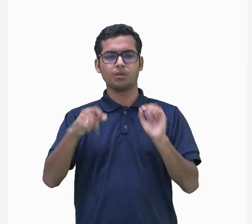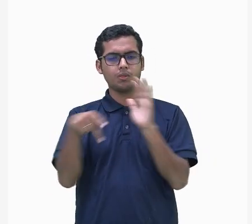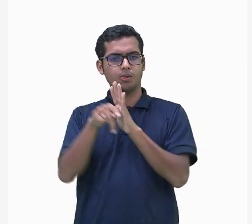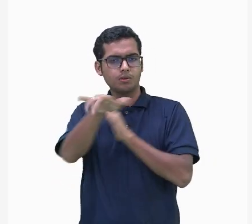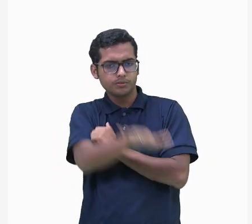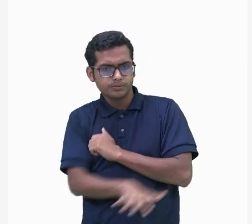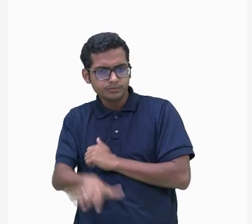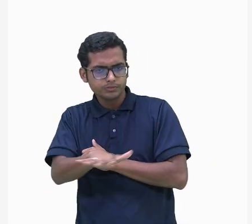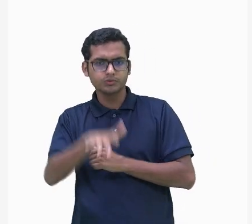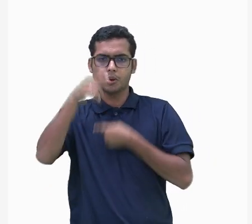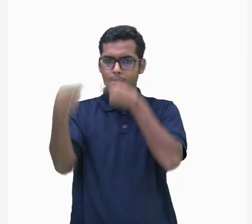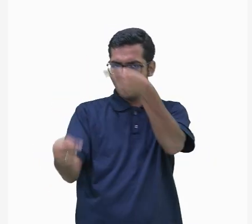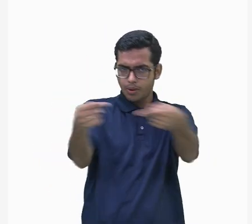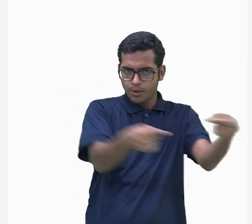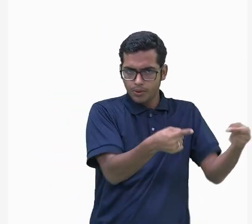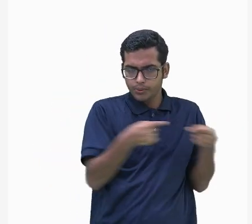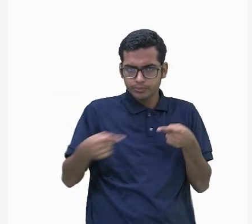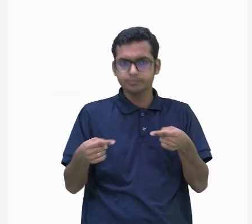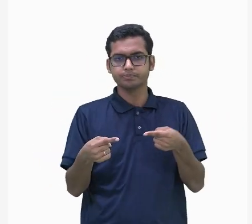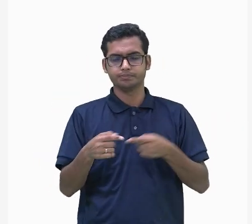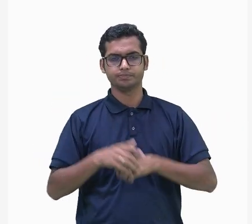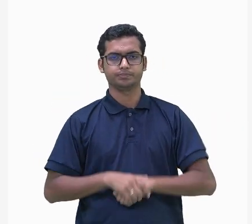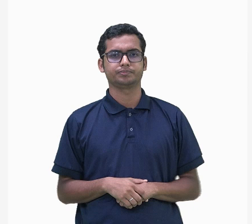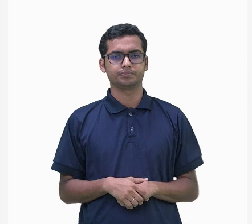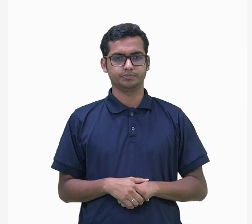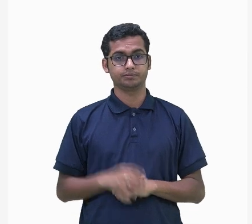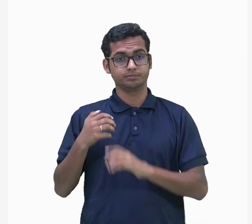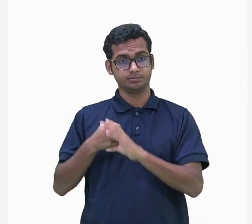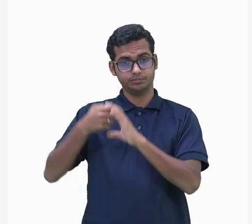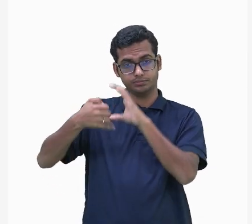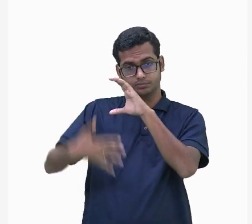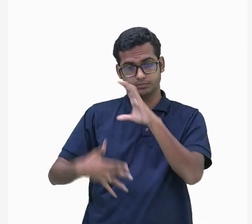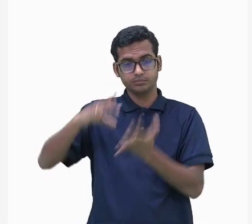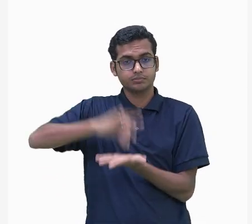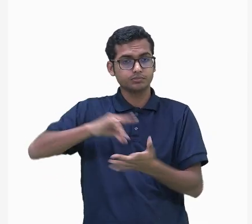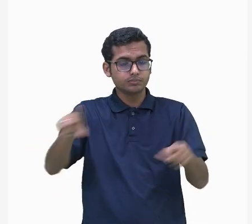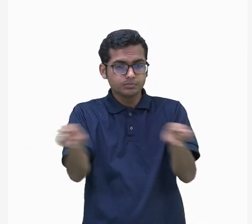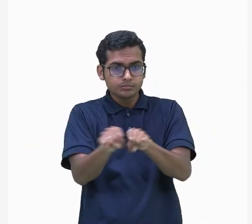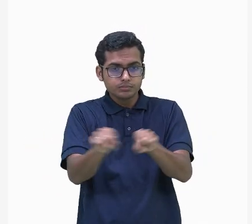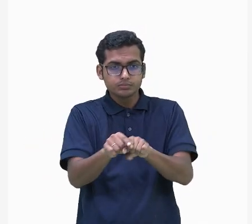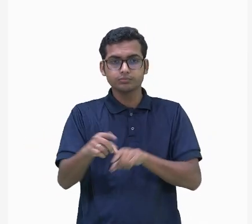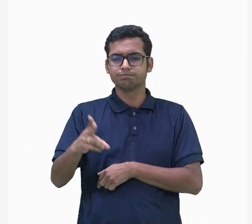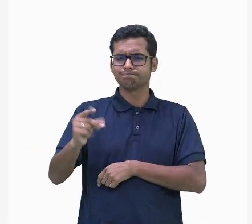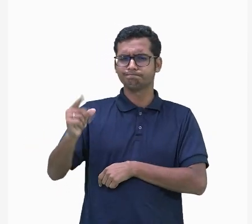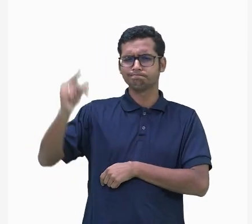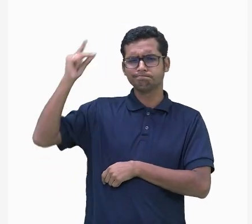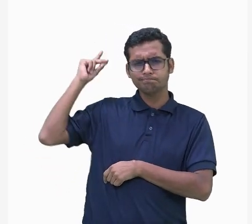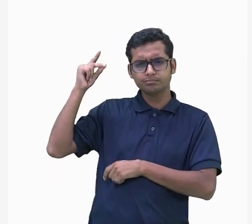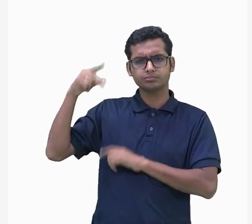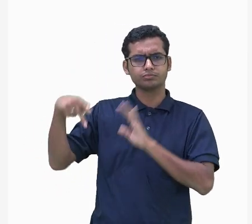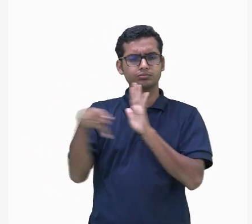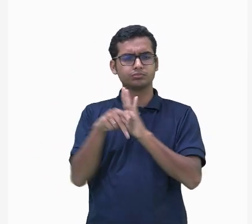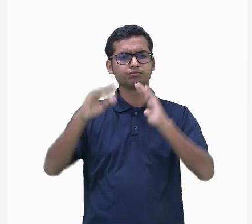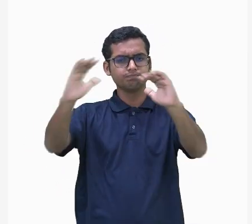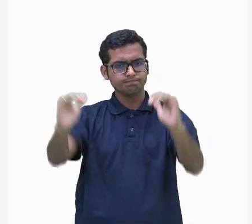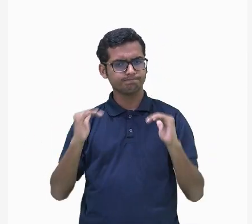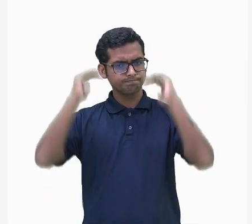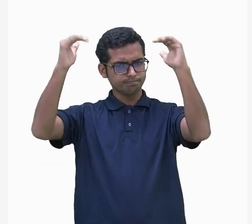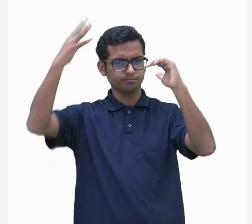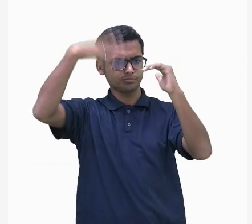político. Na política, como eu falei para vocês, a característica do antigo regime é o